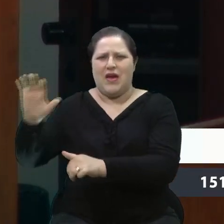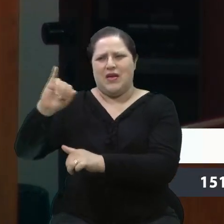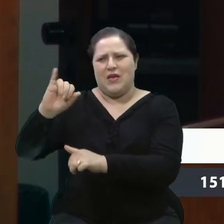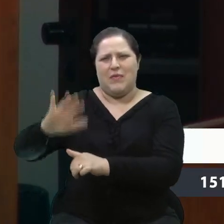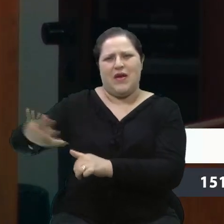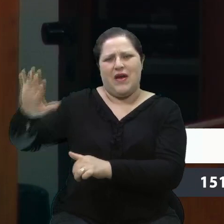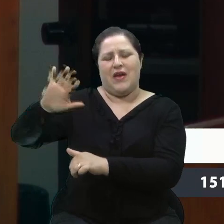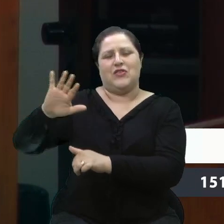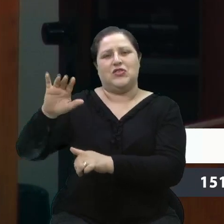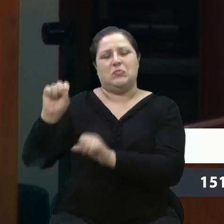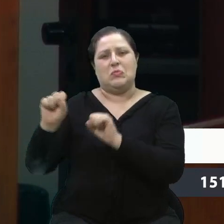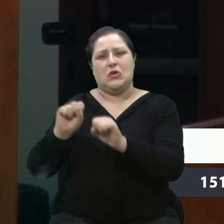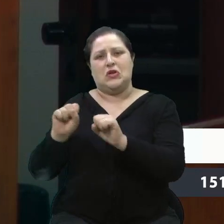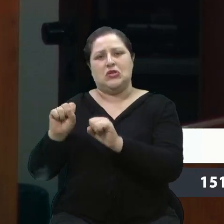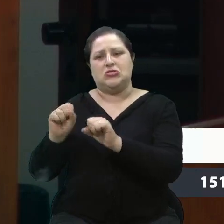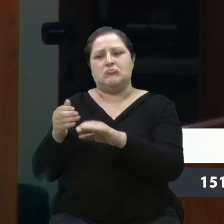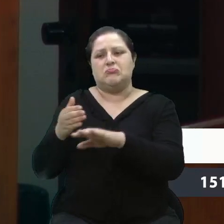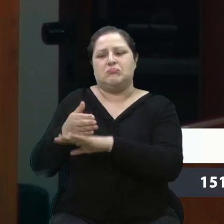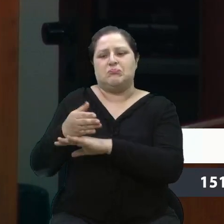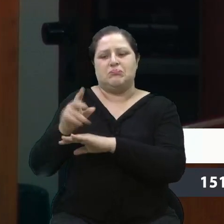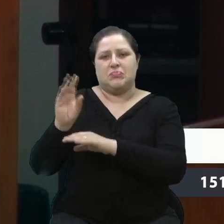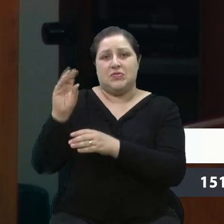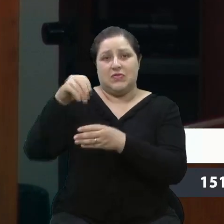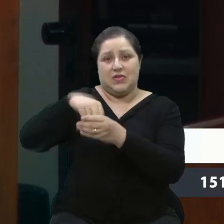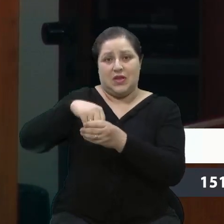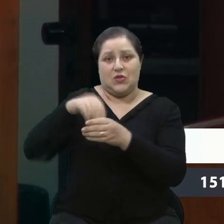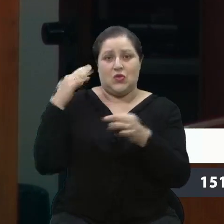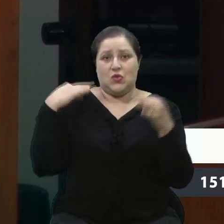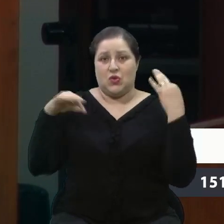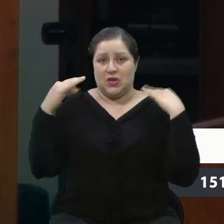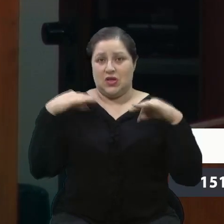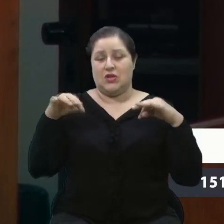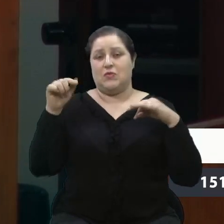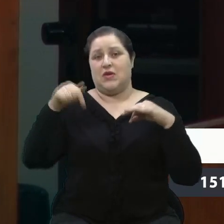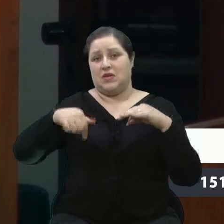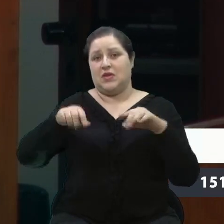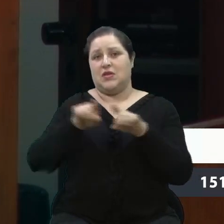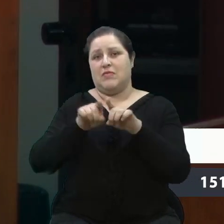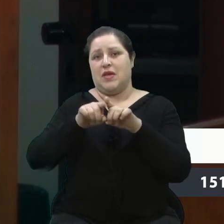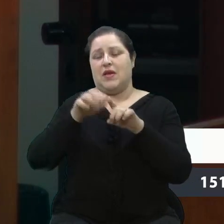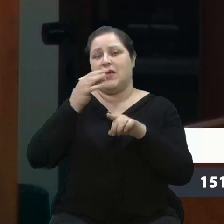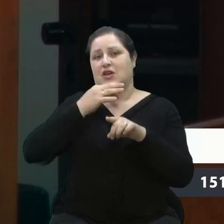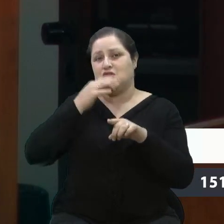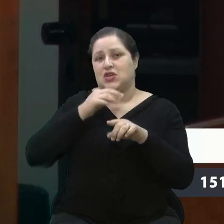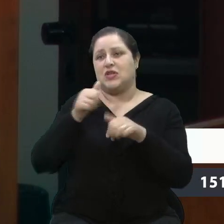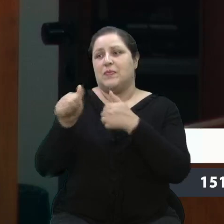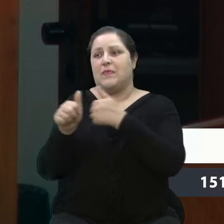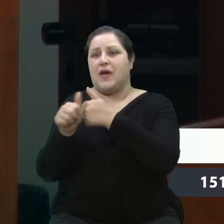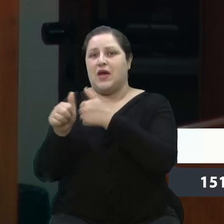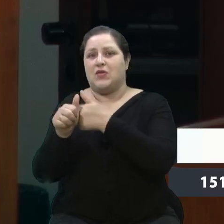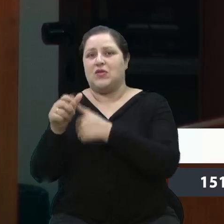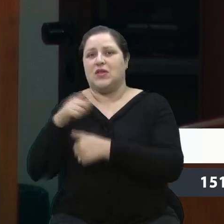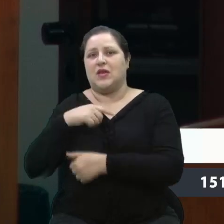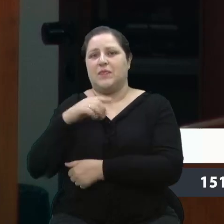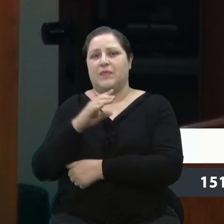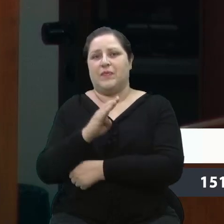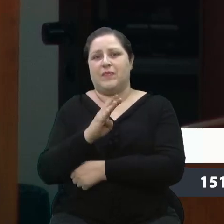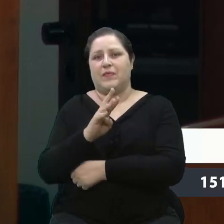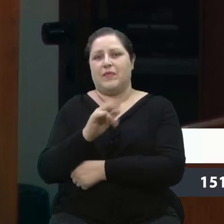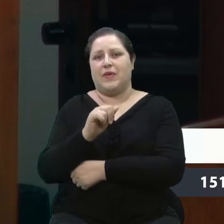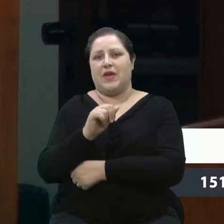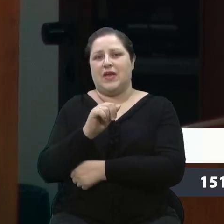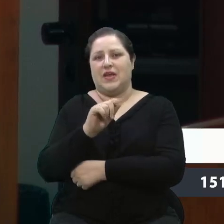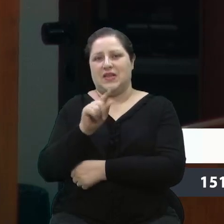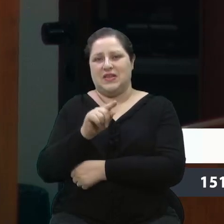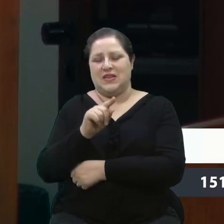esportivo, e não só em Caxias do Sul, mas também na região, porque nós temos aqui muito próximo o Brasil de Farroupilha, o Esportivo em Bento Gonçalves, a